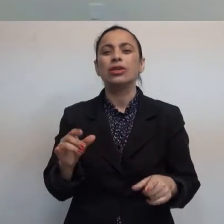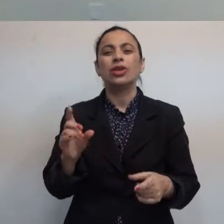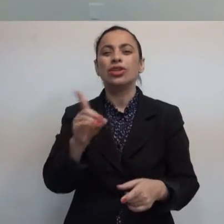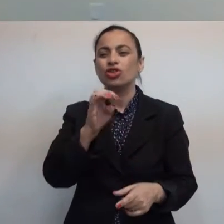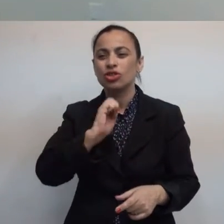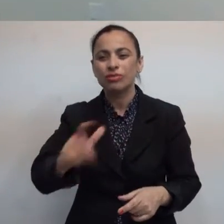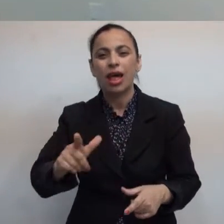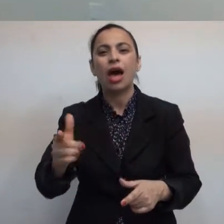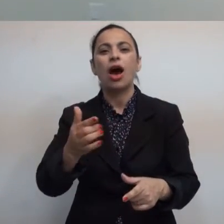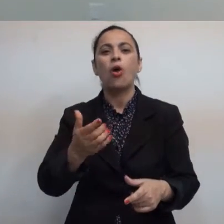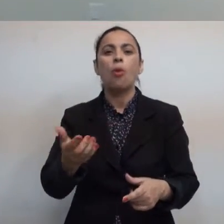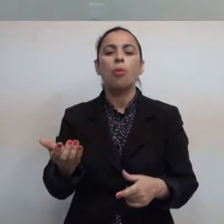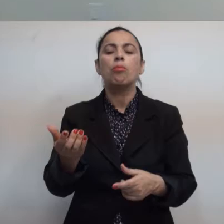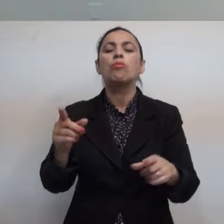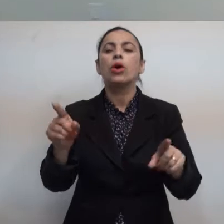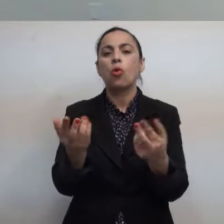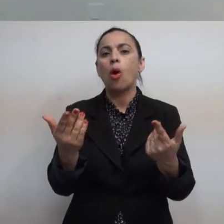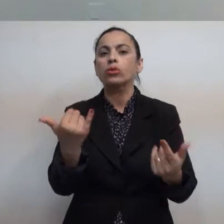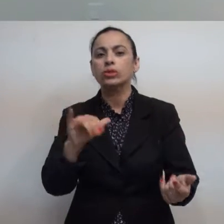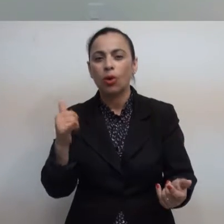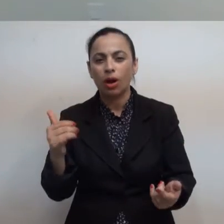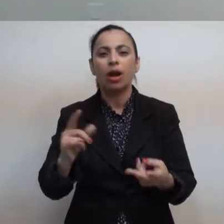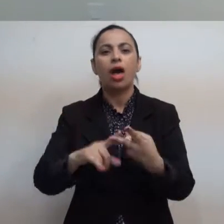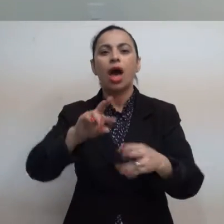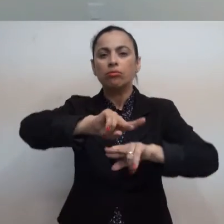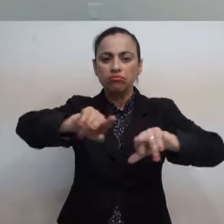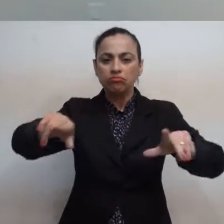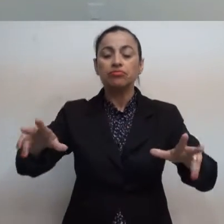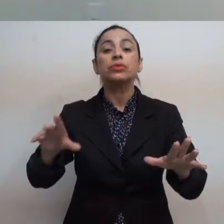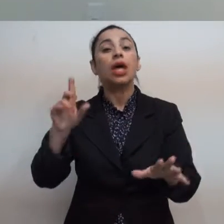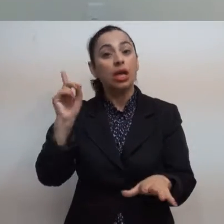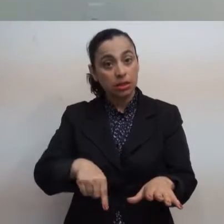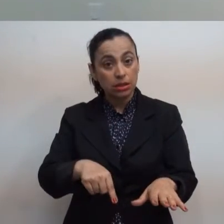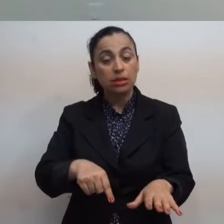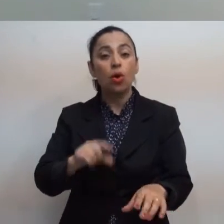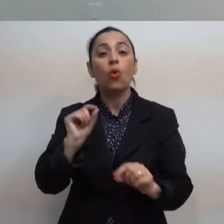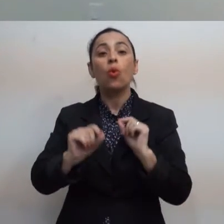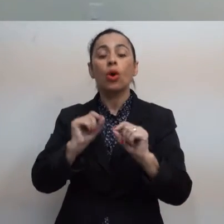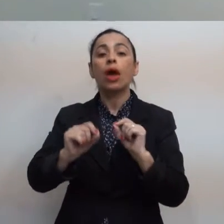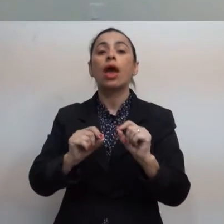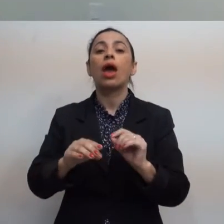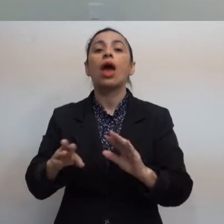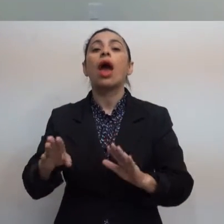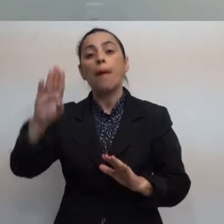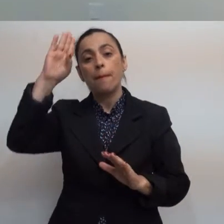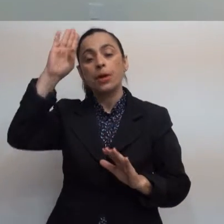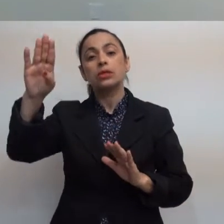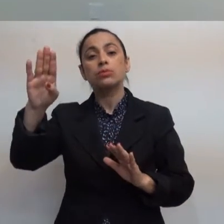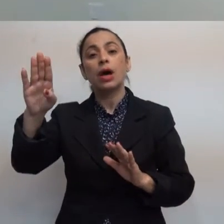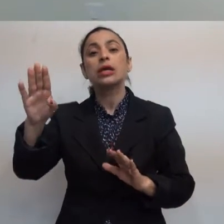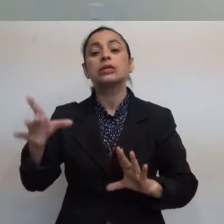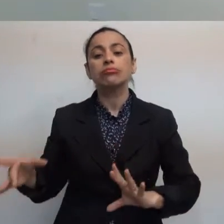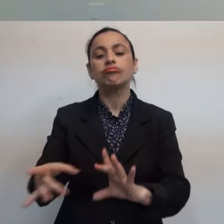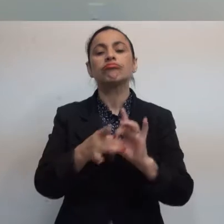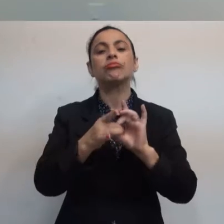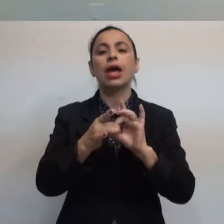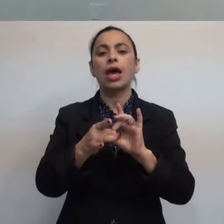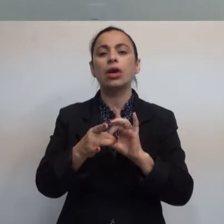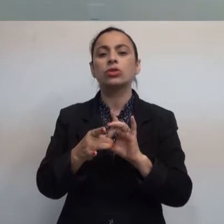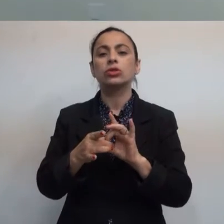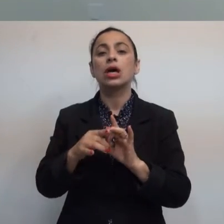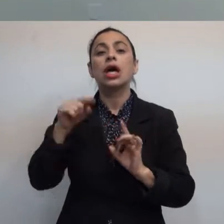os meios móveis, eles são, como celulares e afins, eles são um dos